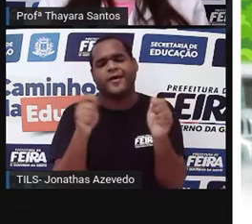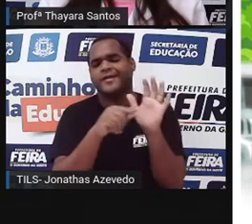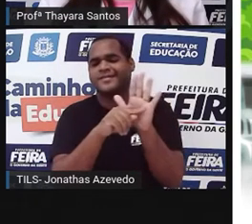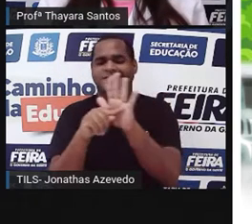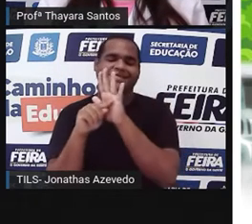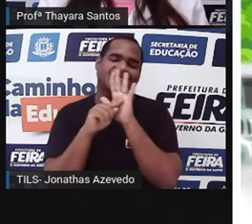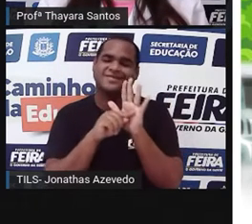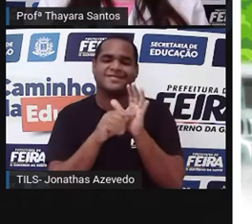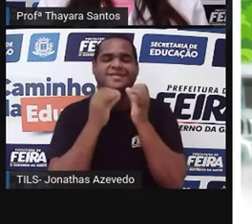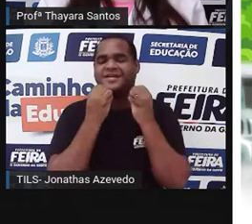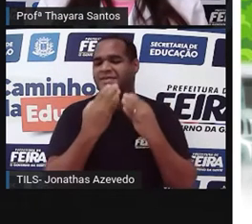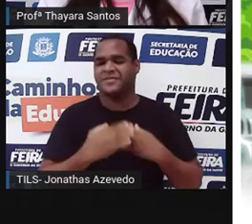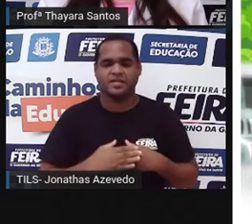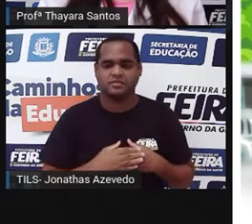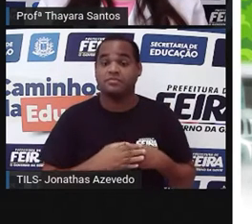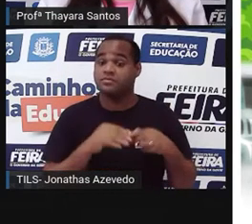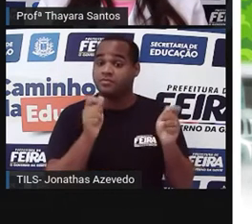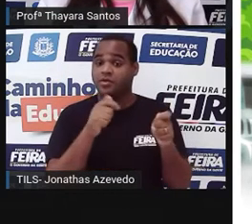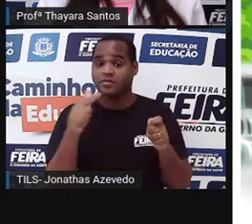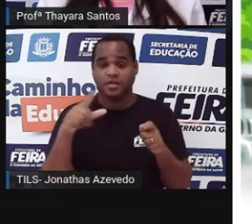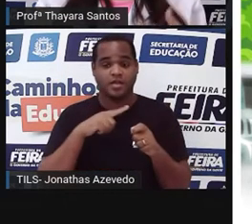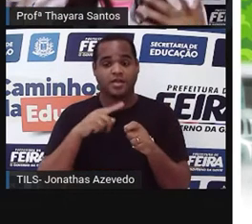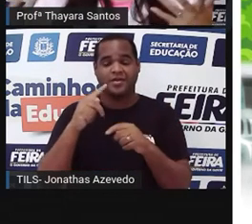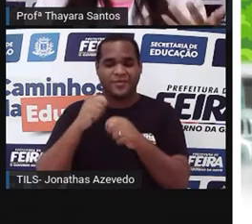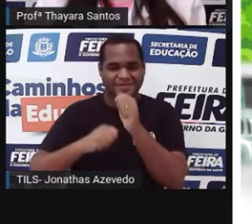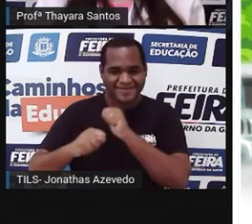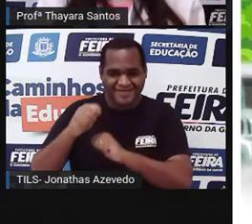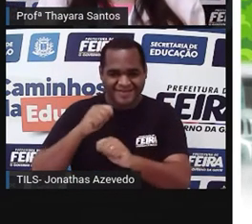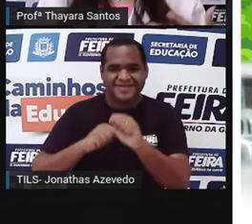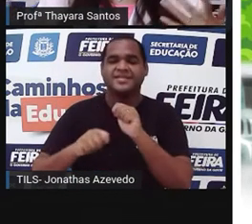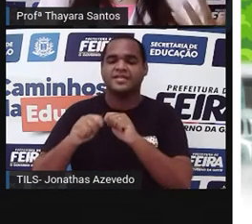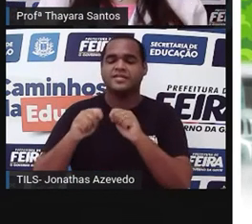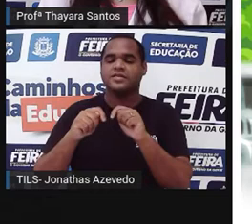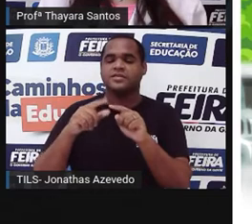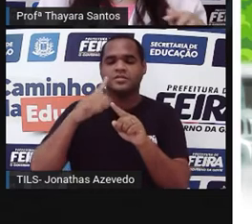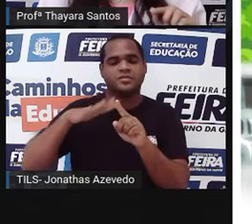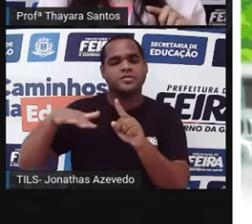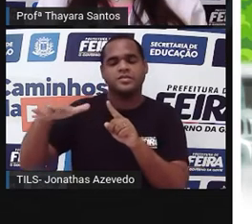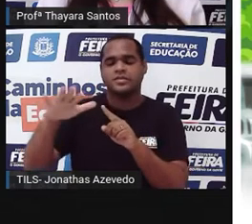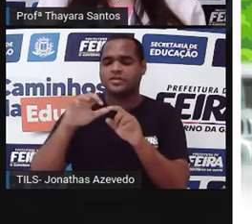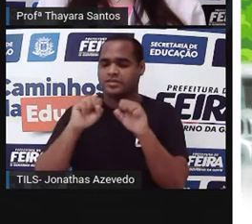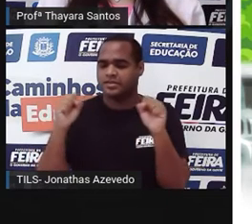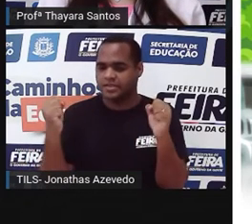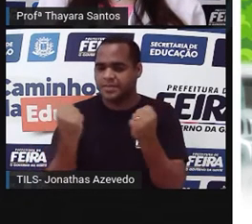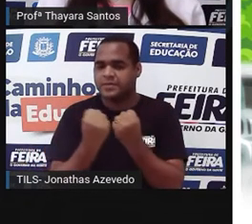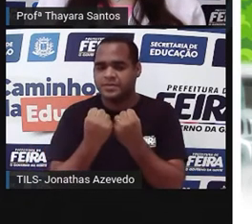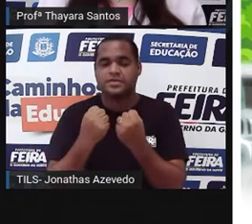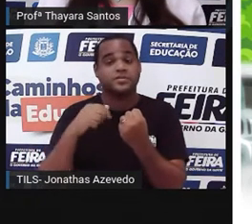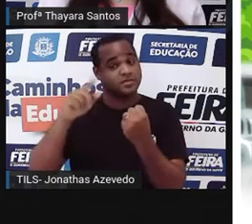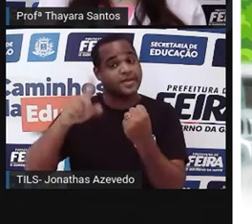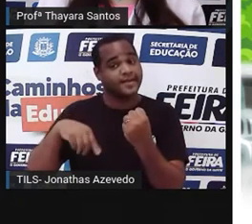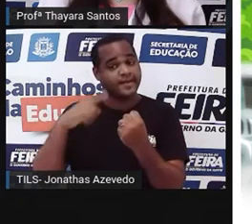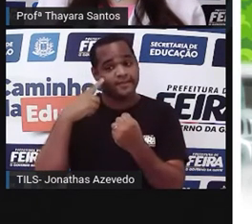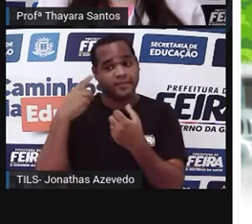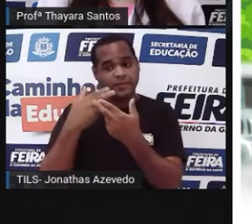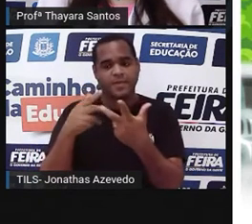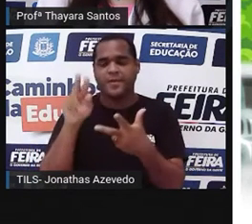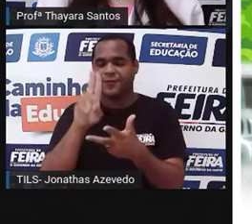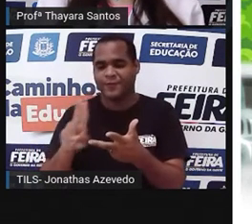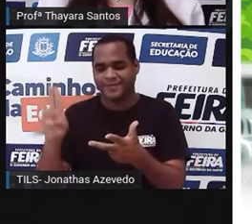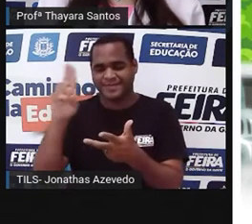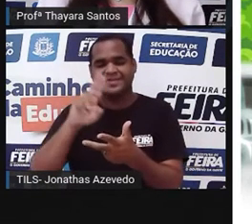também pode ser considerado um serviço ecossistêmico, essa sensação de relaxamento, de bem-estar. Além disso, a gente utiliza